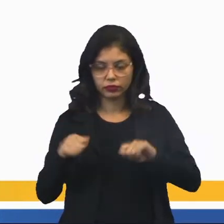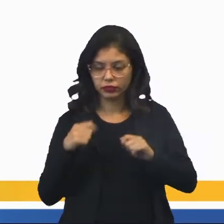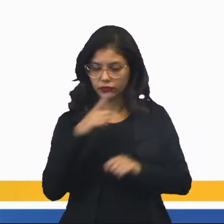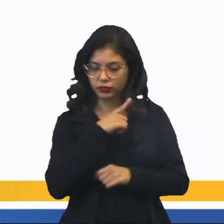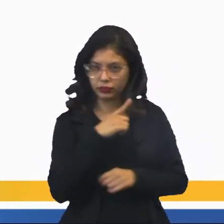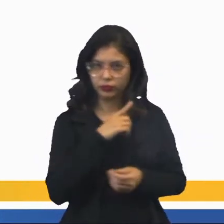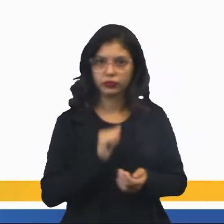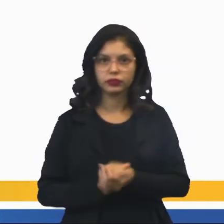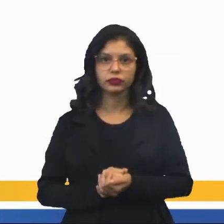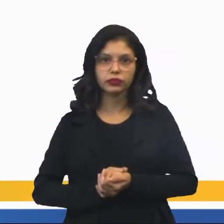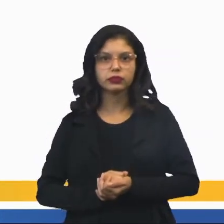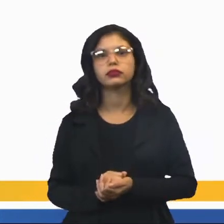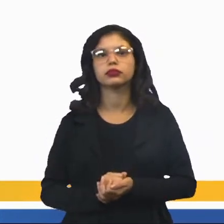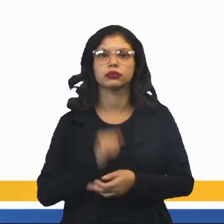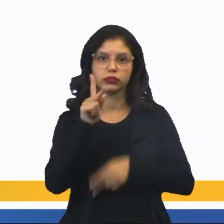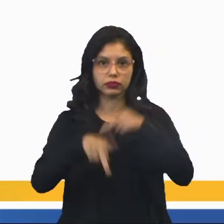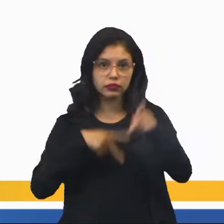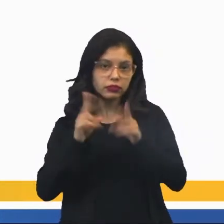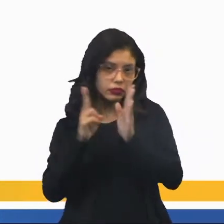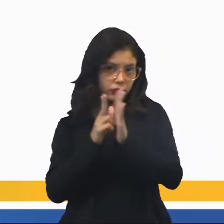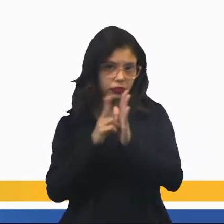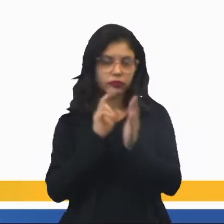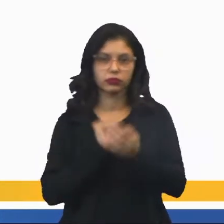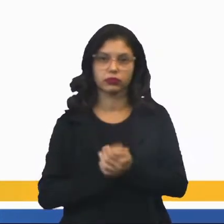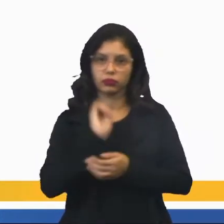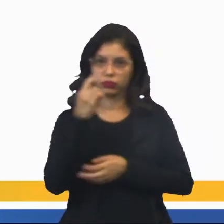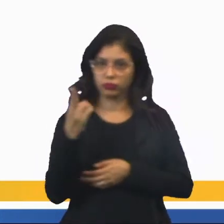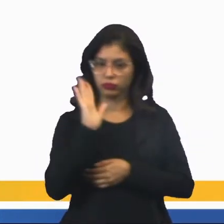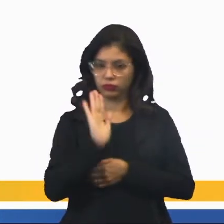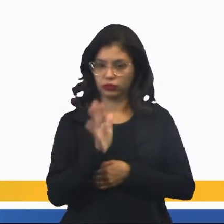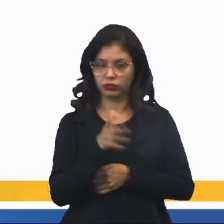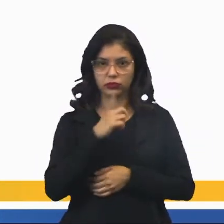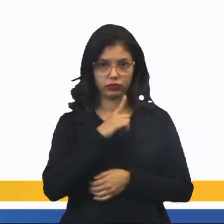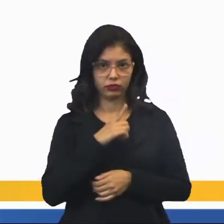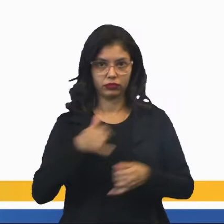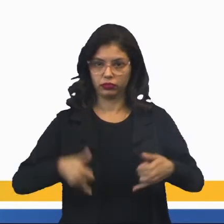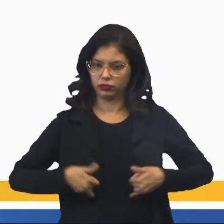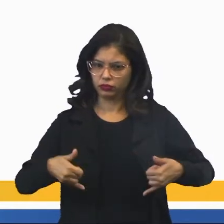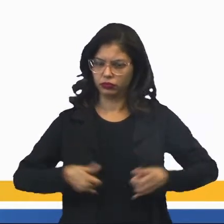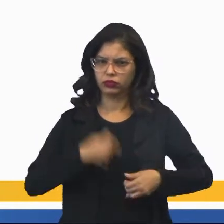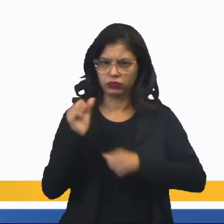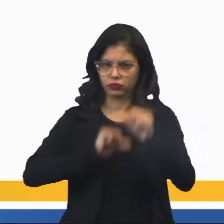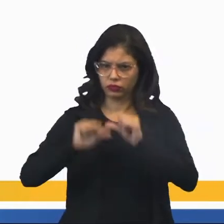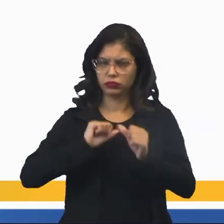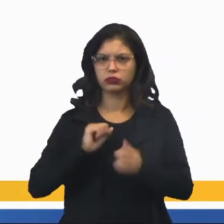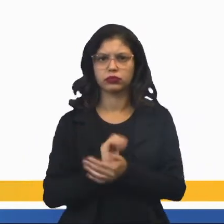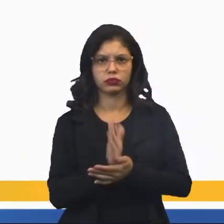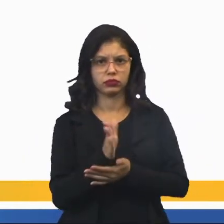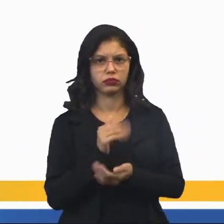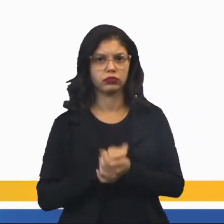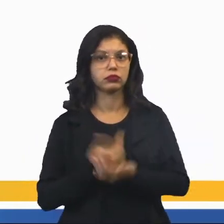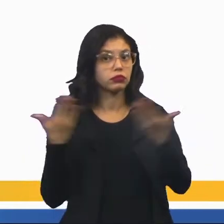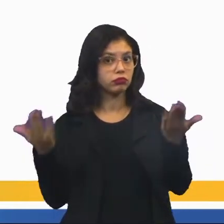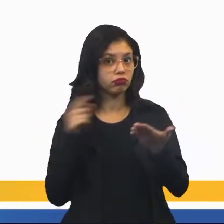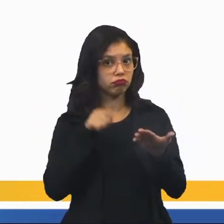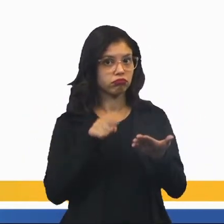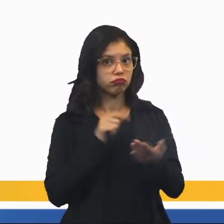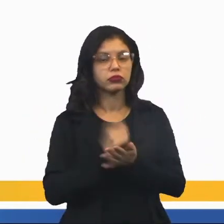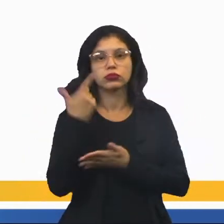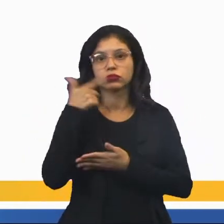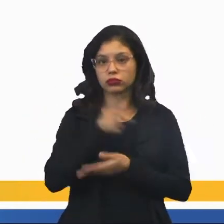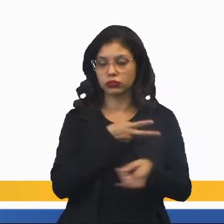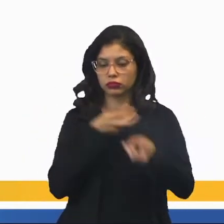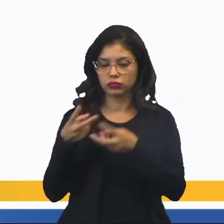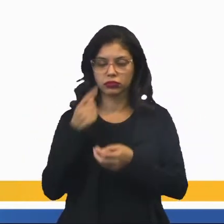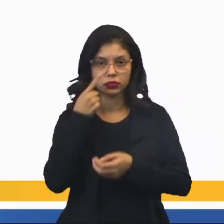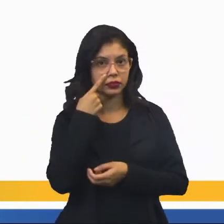predominante na população indígena? Ou elas já sofreram variações? E aí, turminha? Vocês conseguem